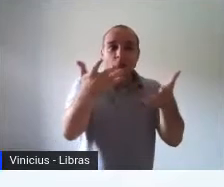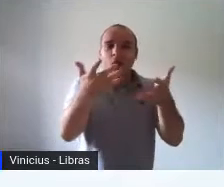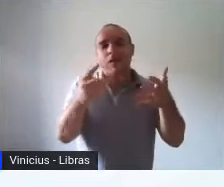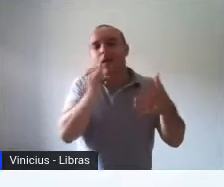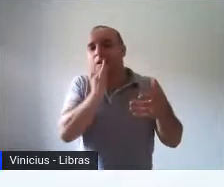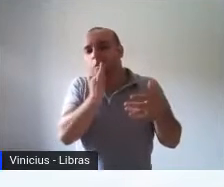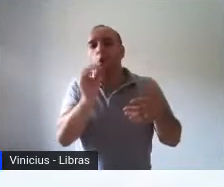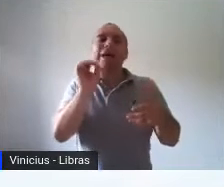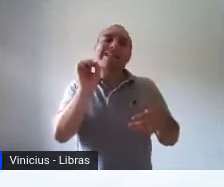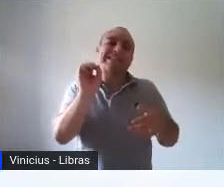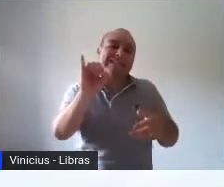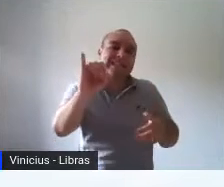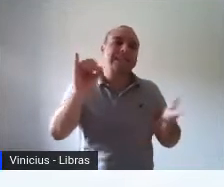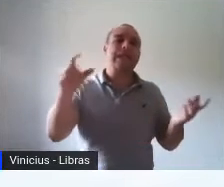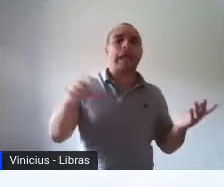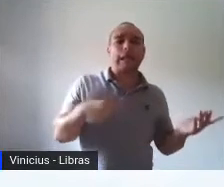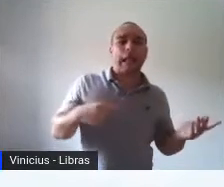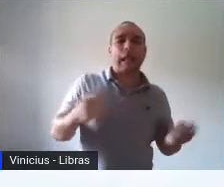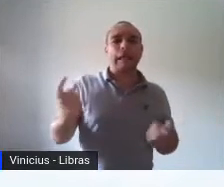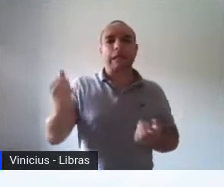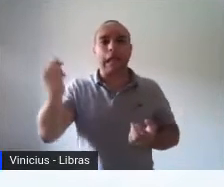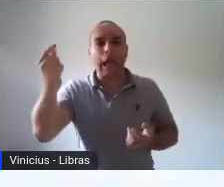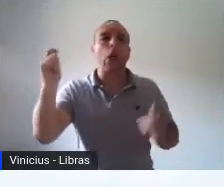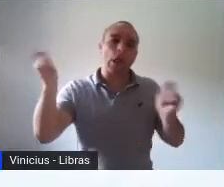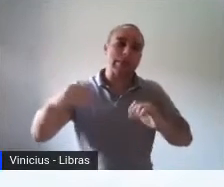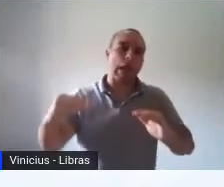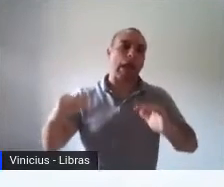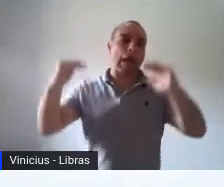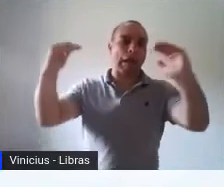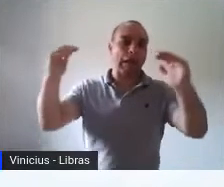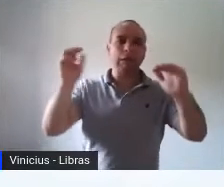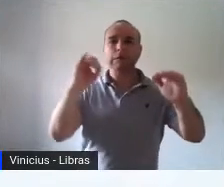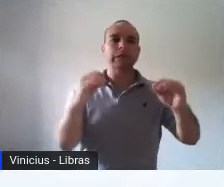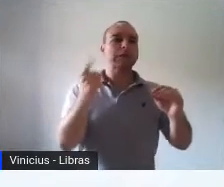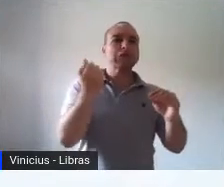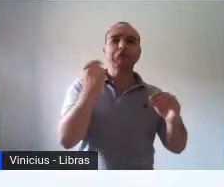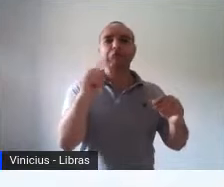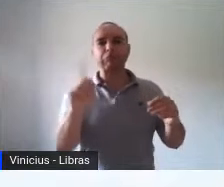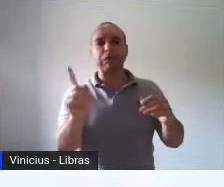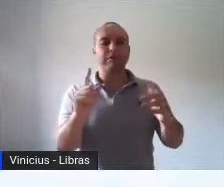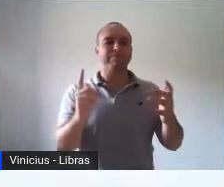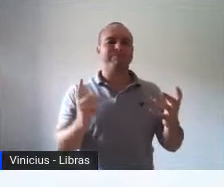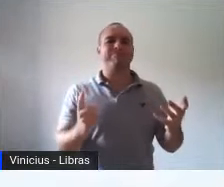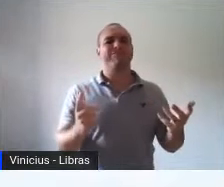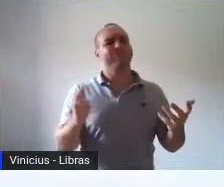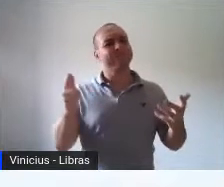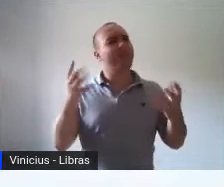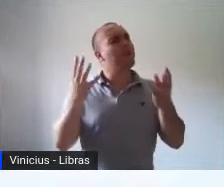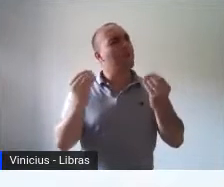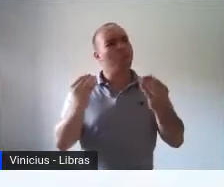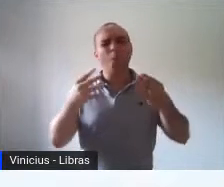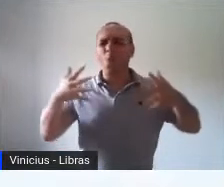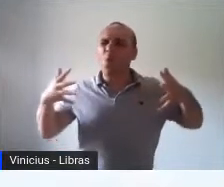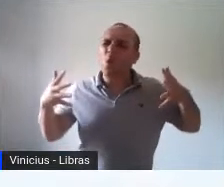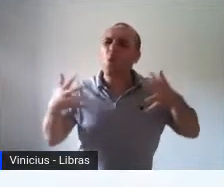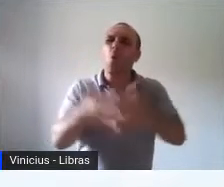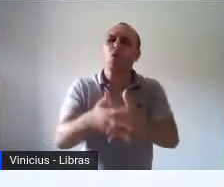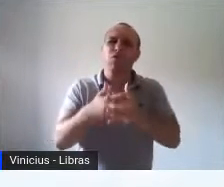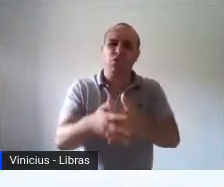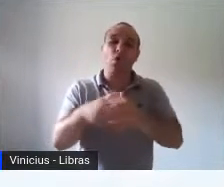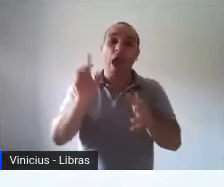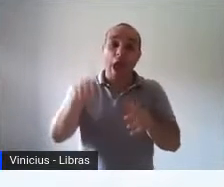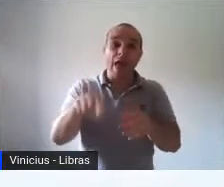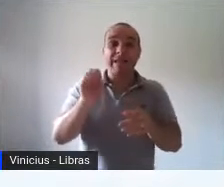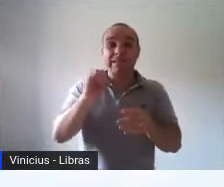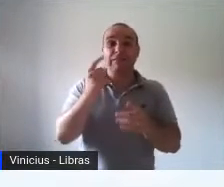com déficit do governo, ou chegando num determinado percentual aí das receitas, dos gastos do